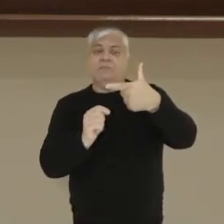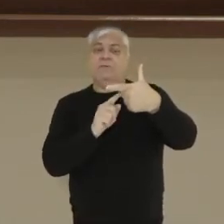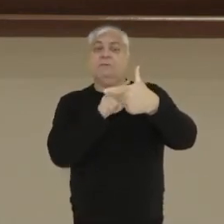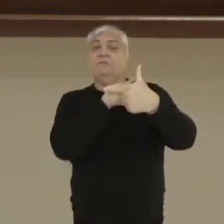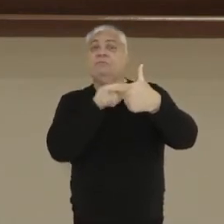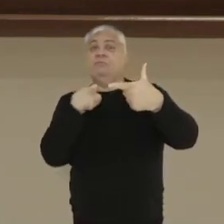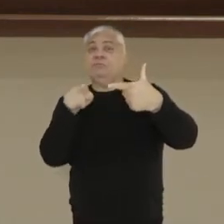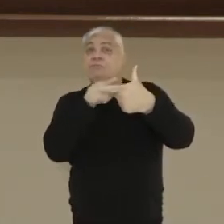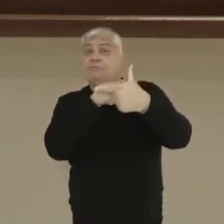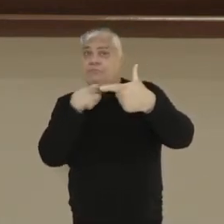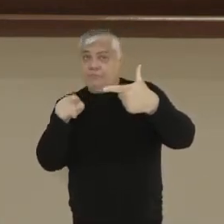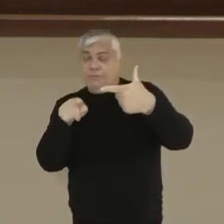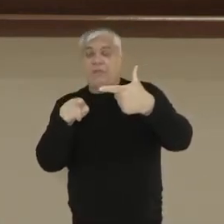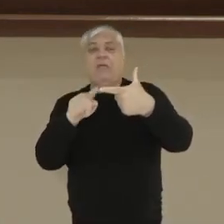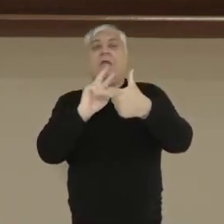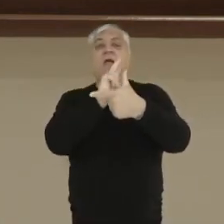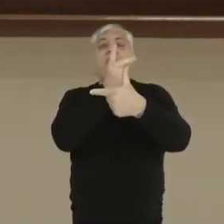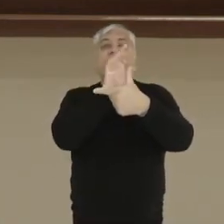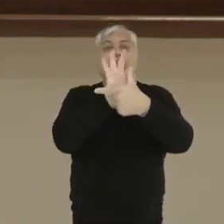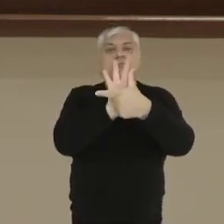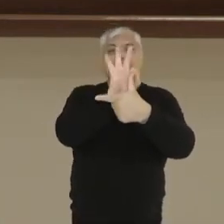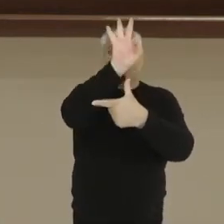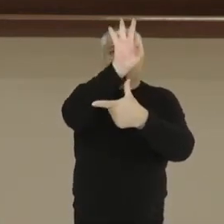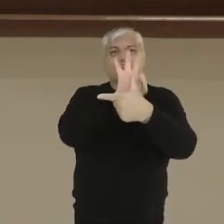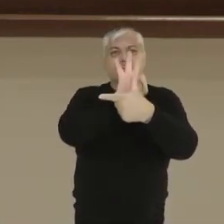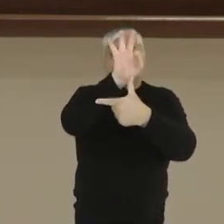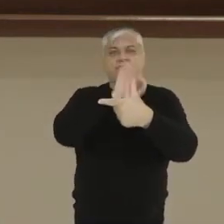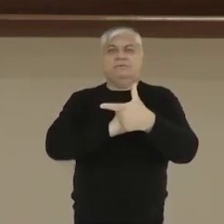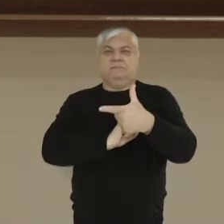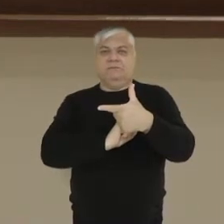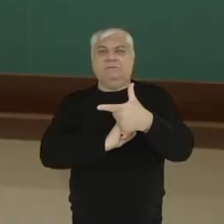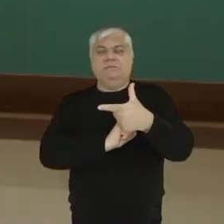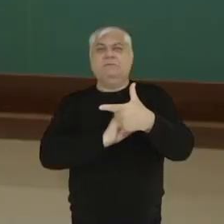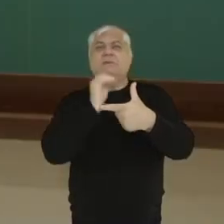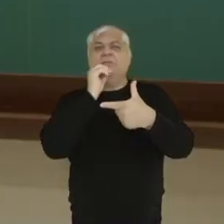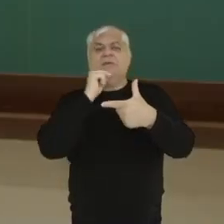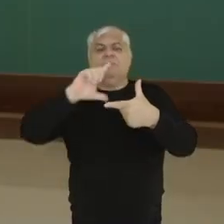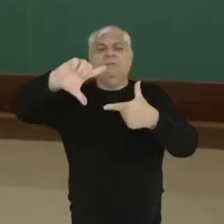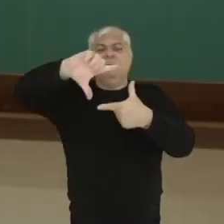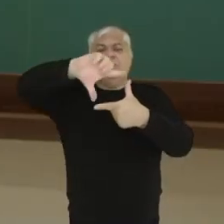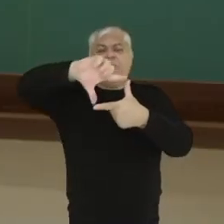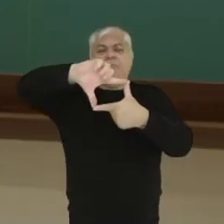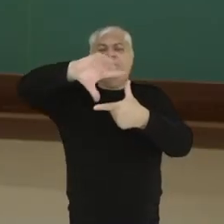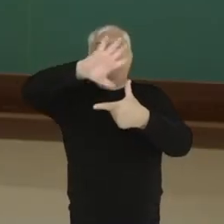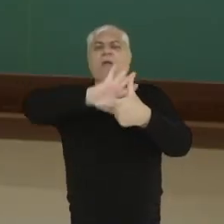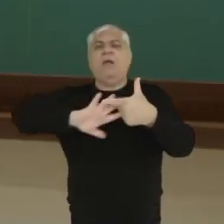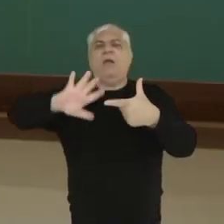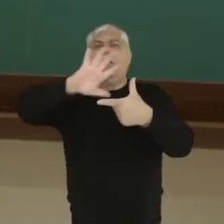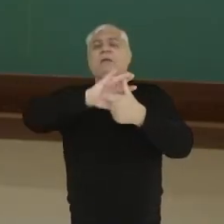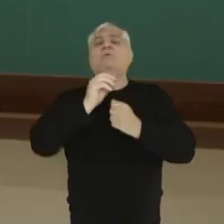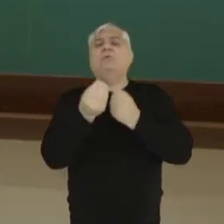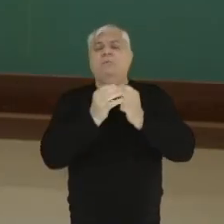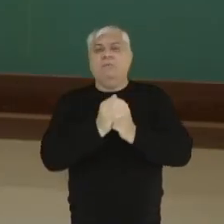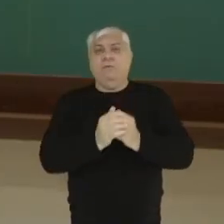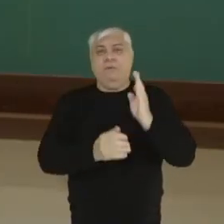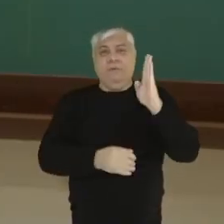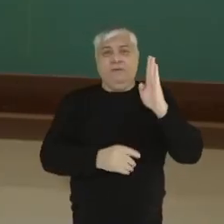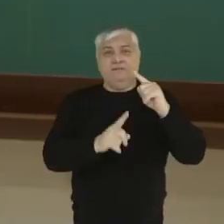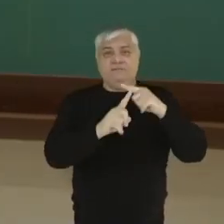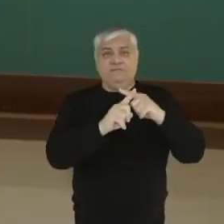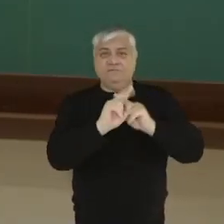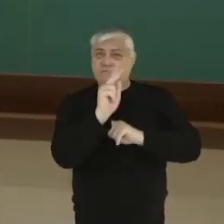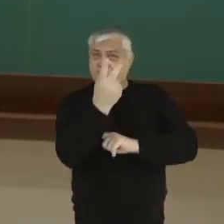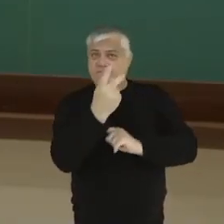é horizontal e a altura é vertical. E a área do retângulo vai ser o quê? Base vezes altura.